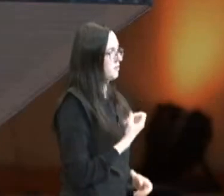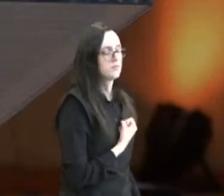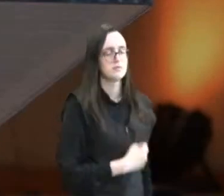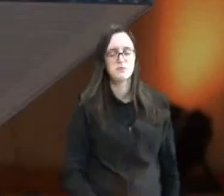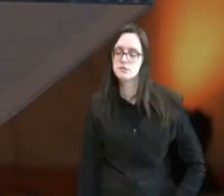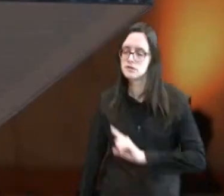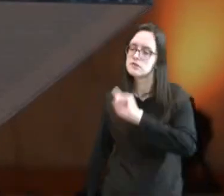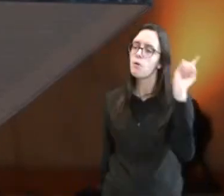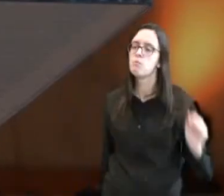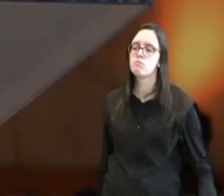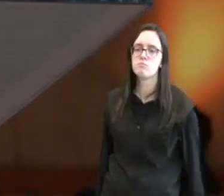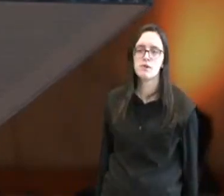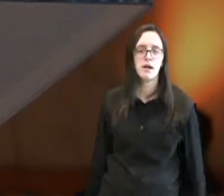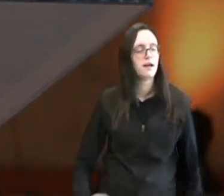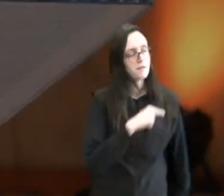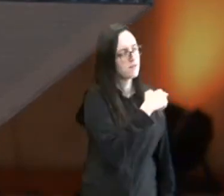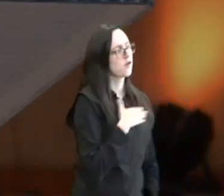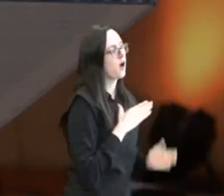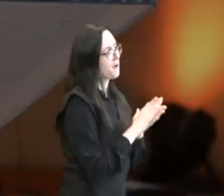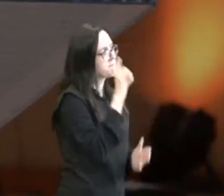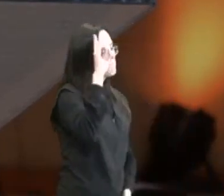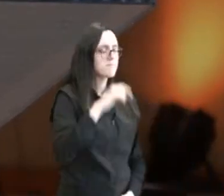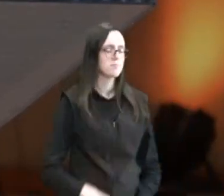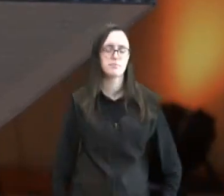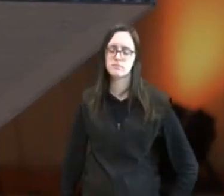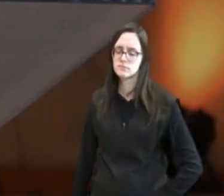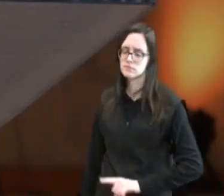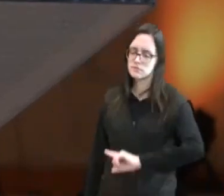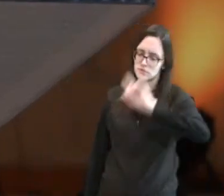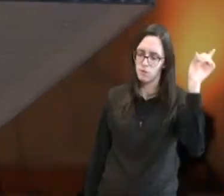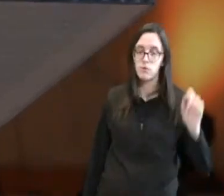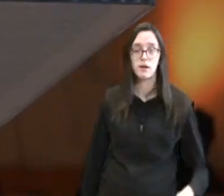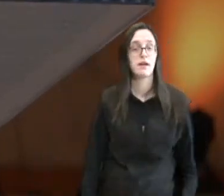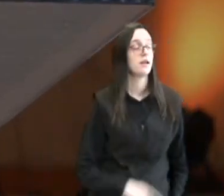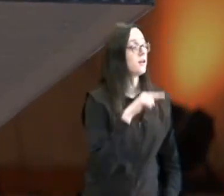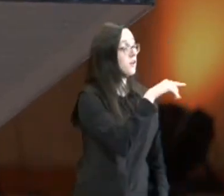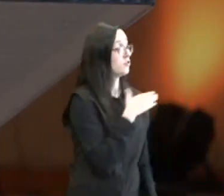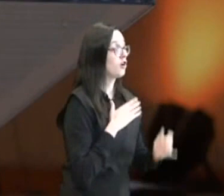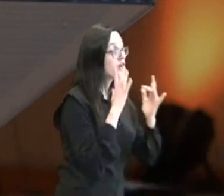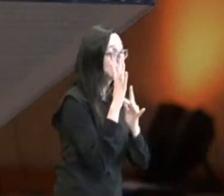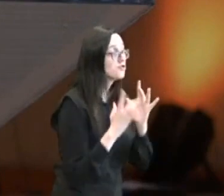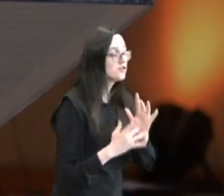Não. Você gosta da Bíblia? Ele disse, não. Você gosta de